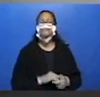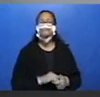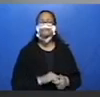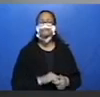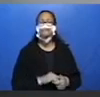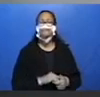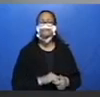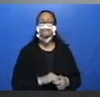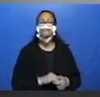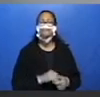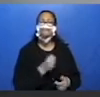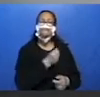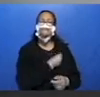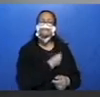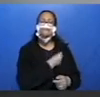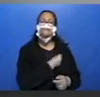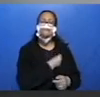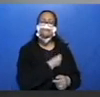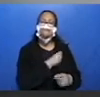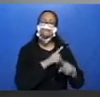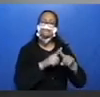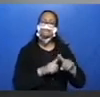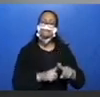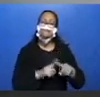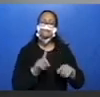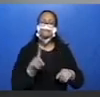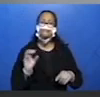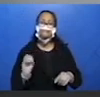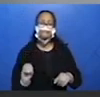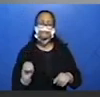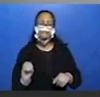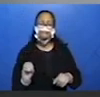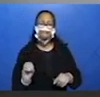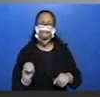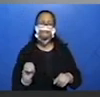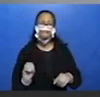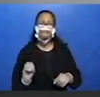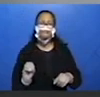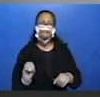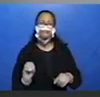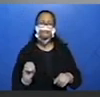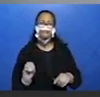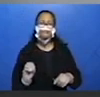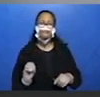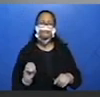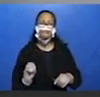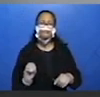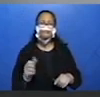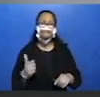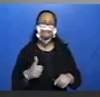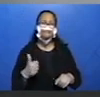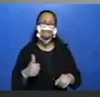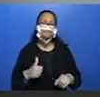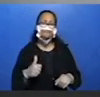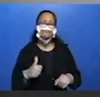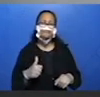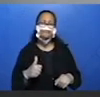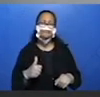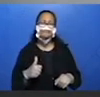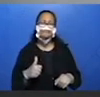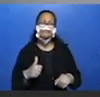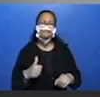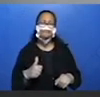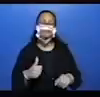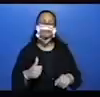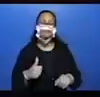Que número aqui que é multiplicado por 10? Que foi multiplicado por 10? Primeira coisa.